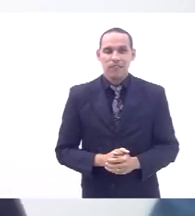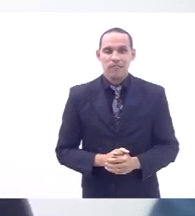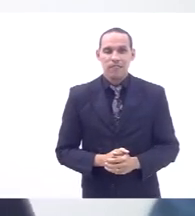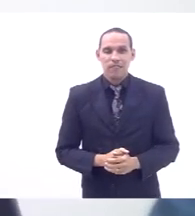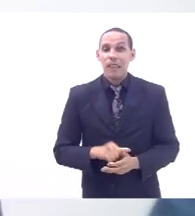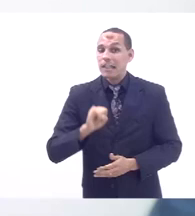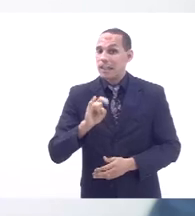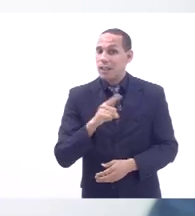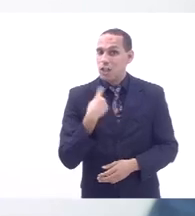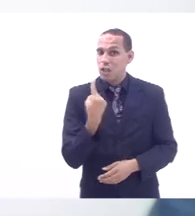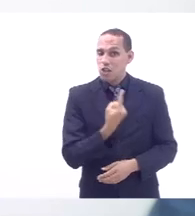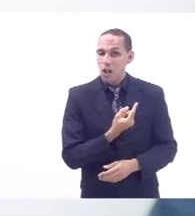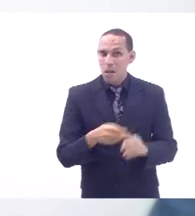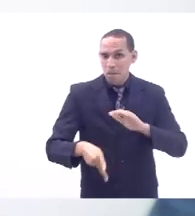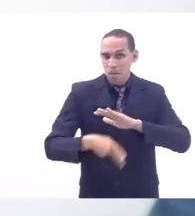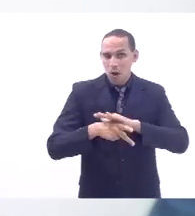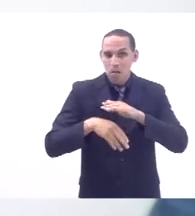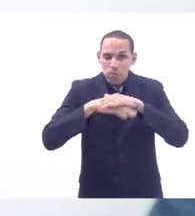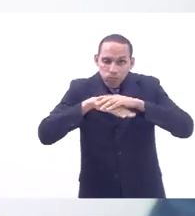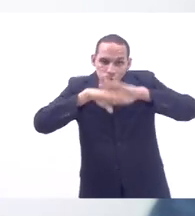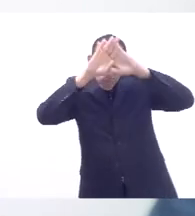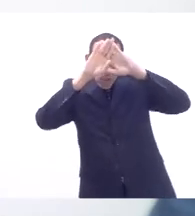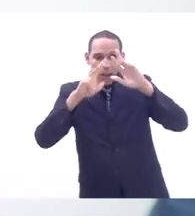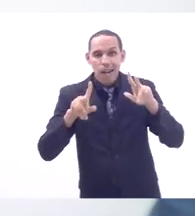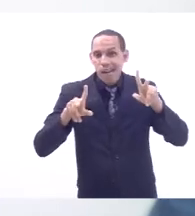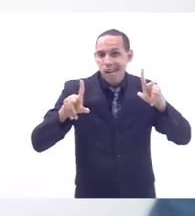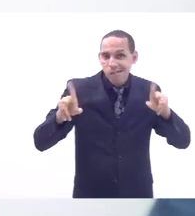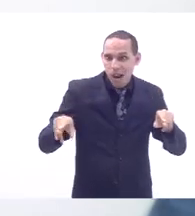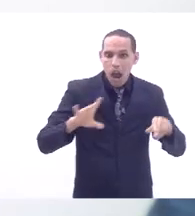Se nós que somos de orixá também tivermos amor um ao